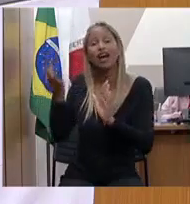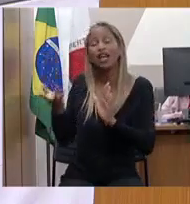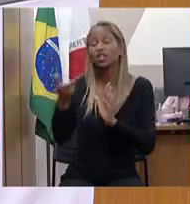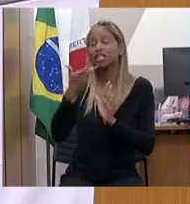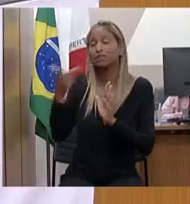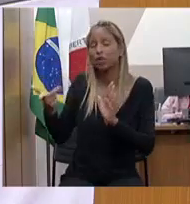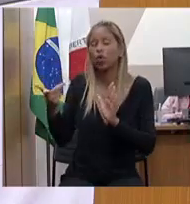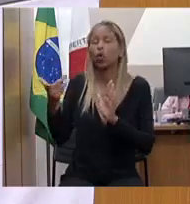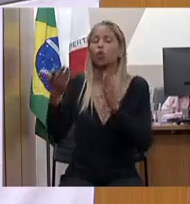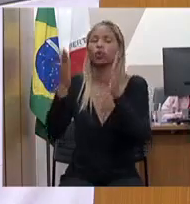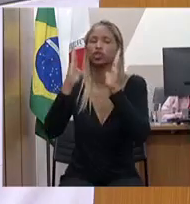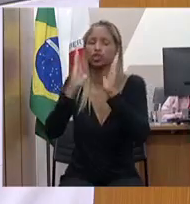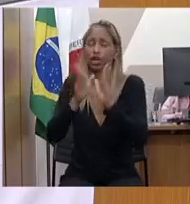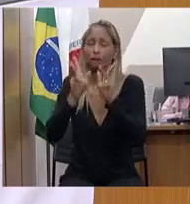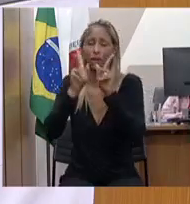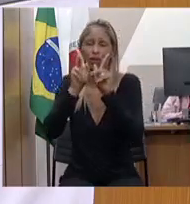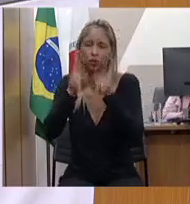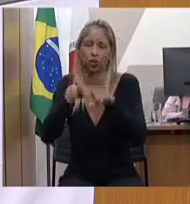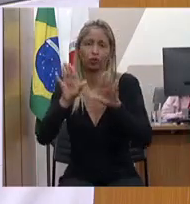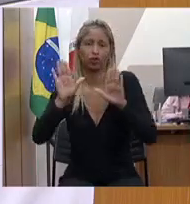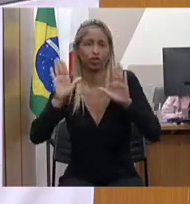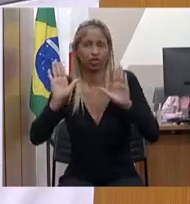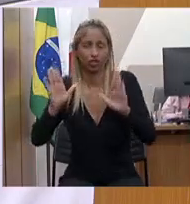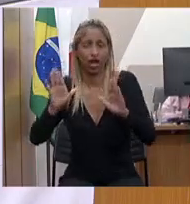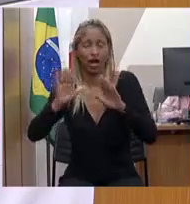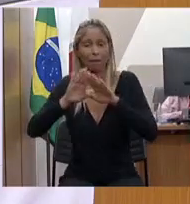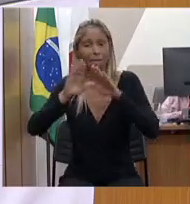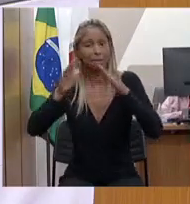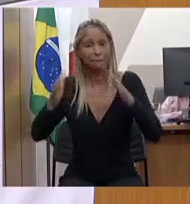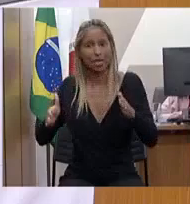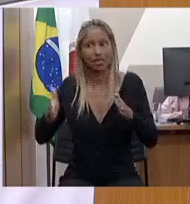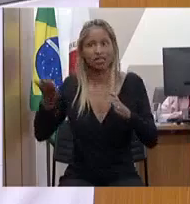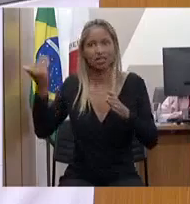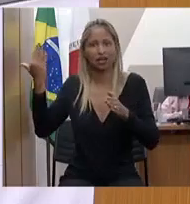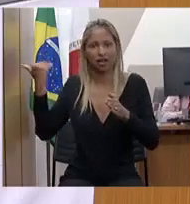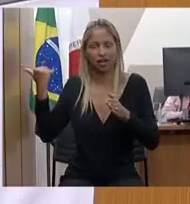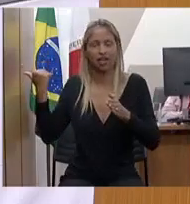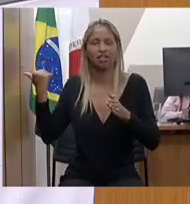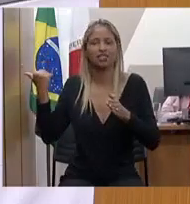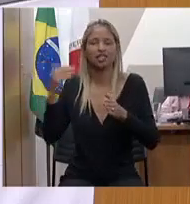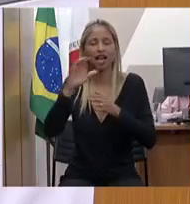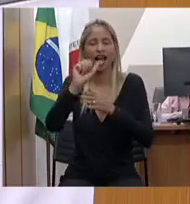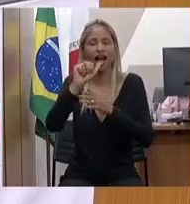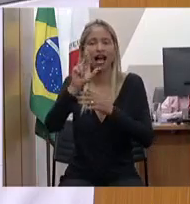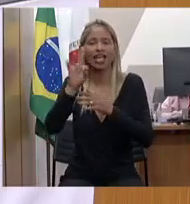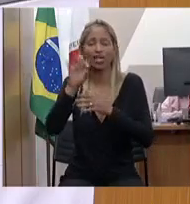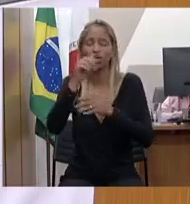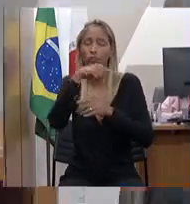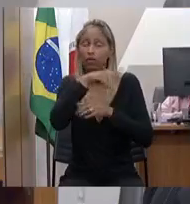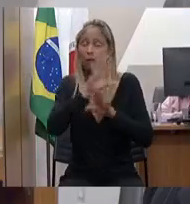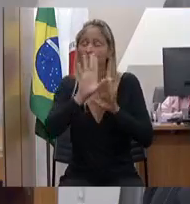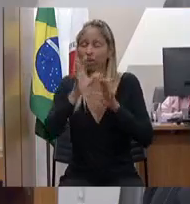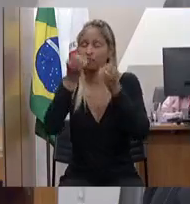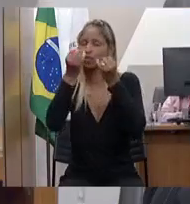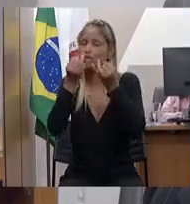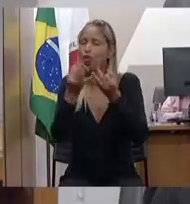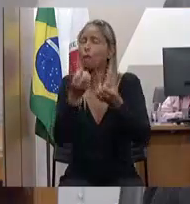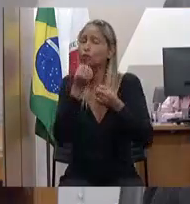trazidas pelo pessoal da mesa anterior e pelo pela Airton aqui agora né